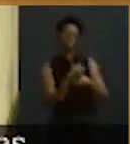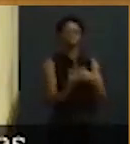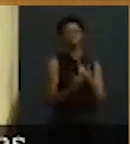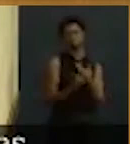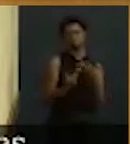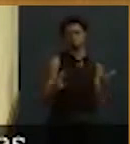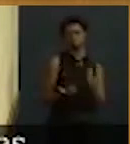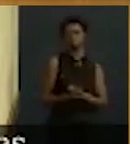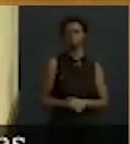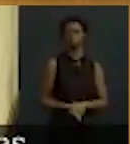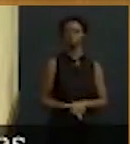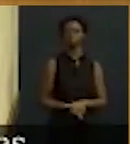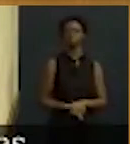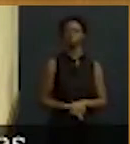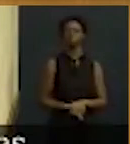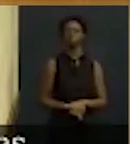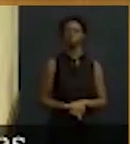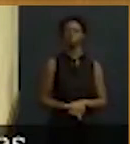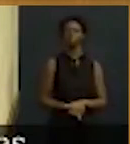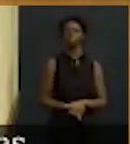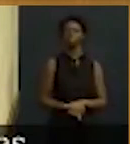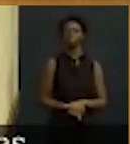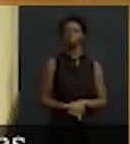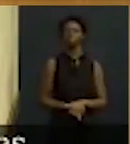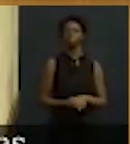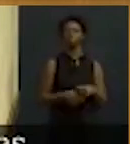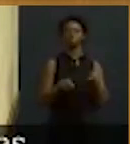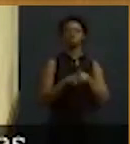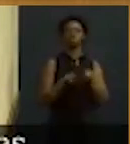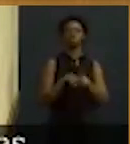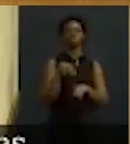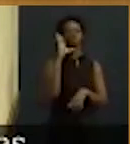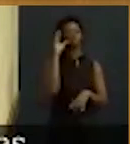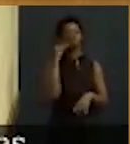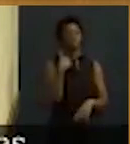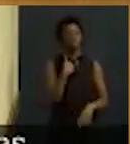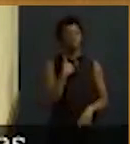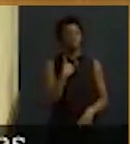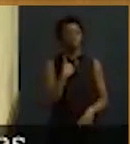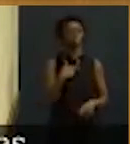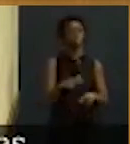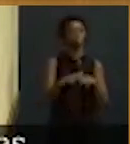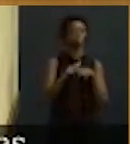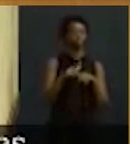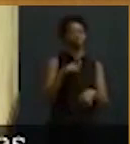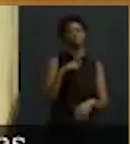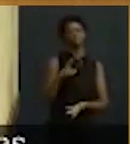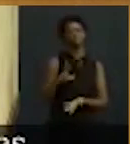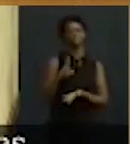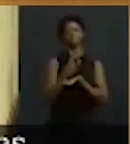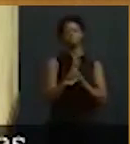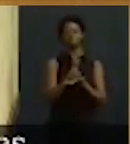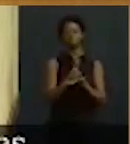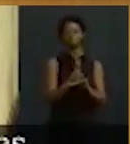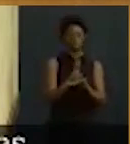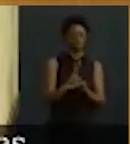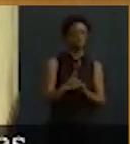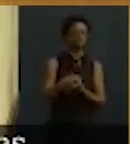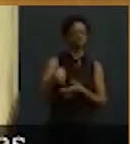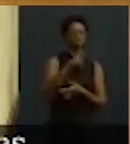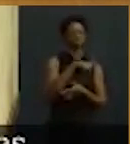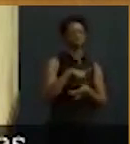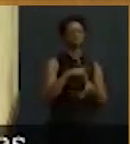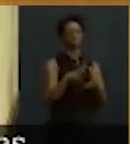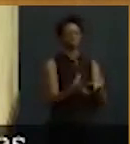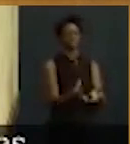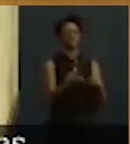o colar do mérito. E continuo aqui, curiosa a minha situação, pois ao mesmo tempo que tenho como representante dos agraciados